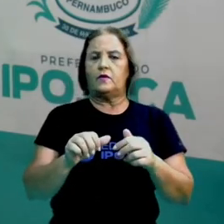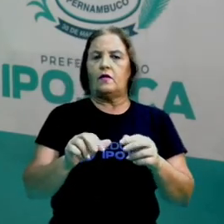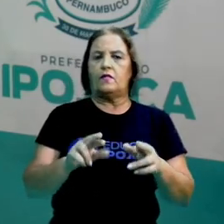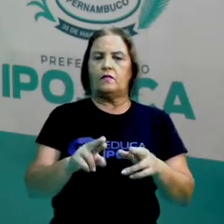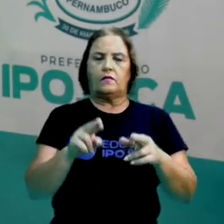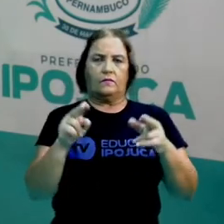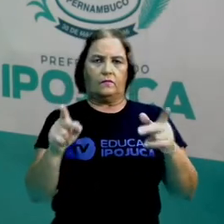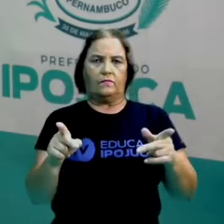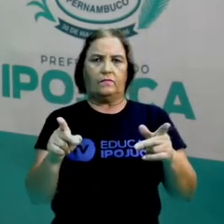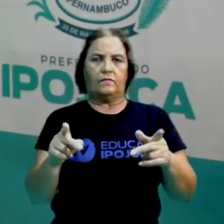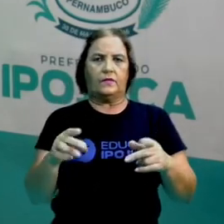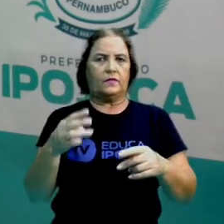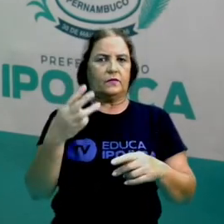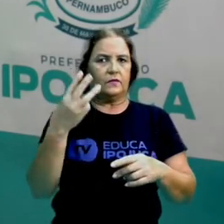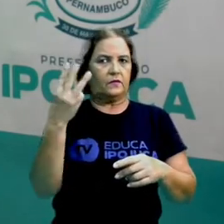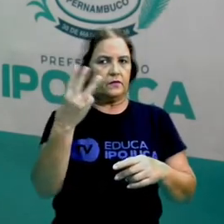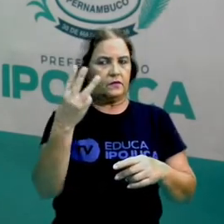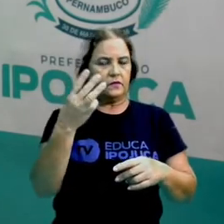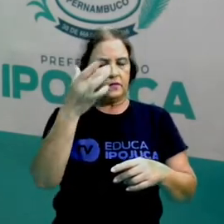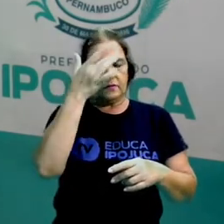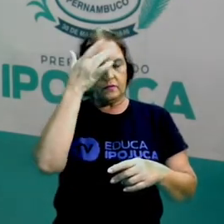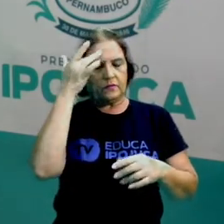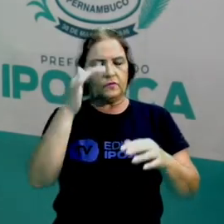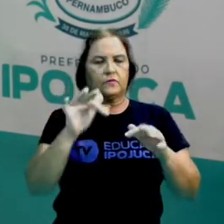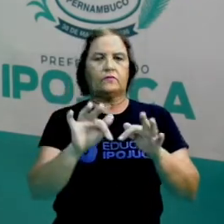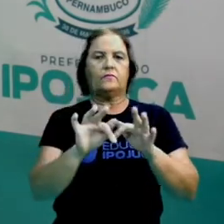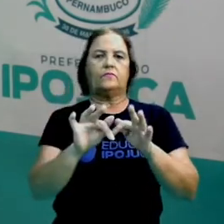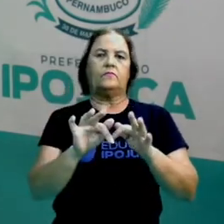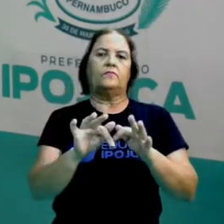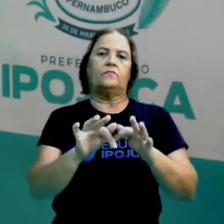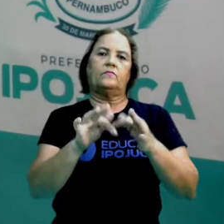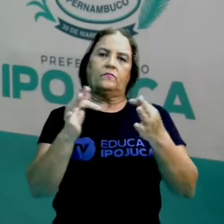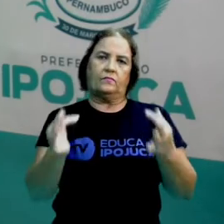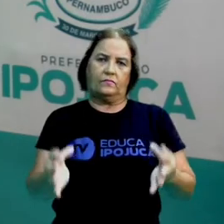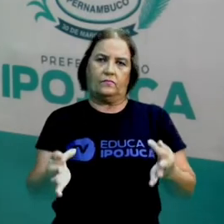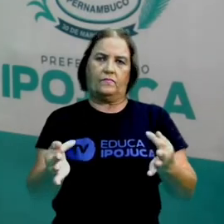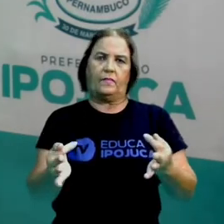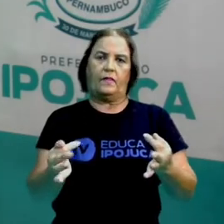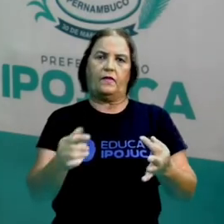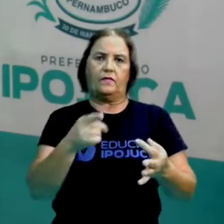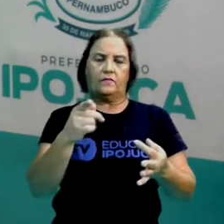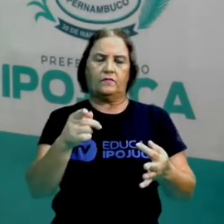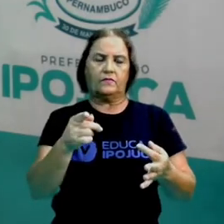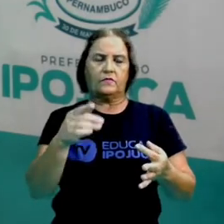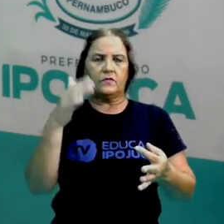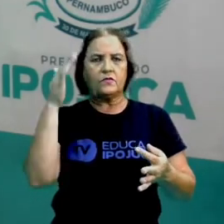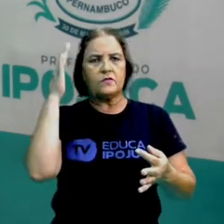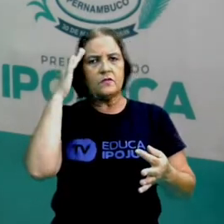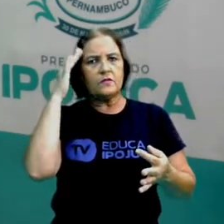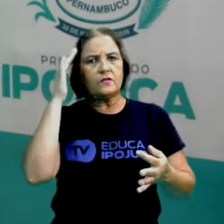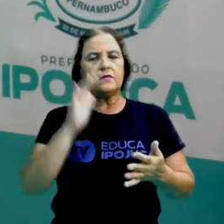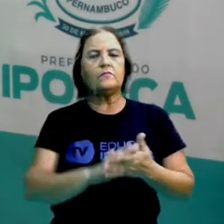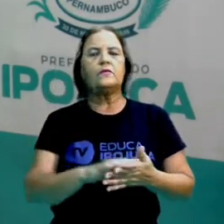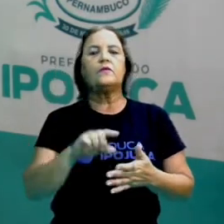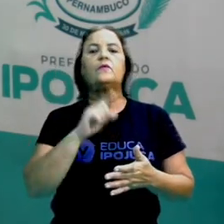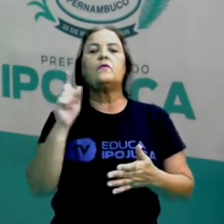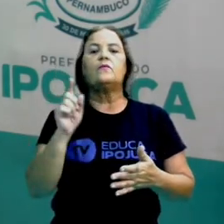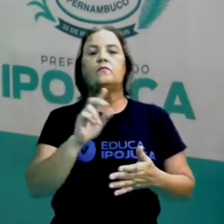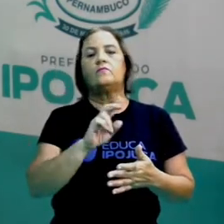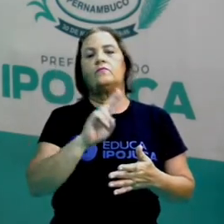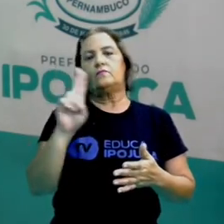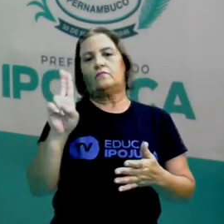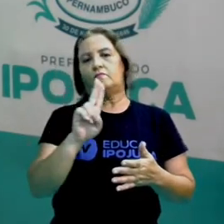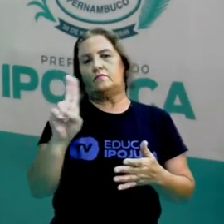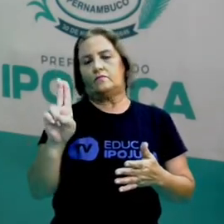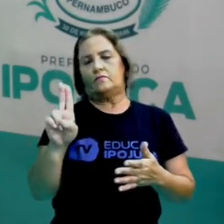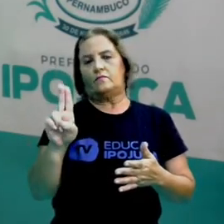para a terceira pessoa do singular. Com certeza vocês devem lembrar quem são essas três pessoas